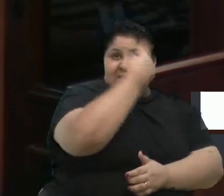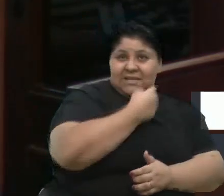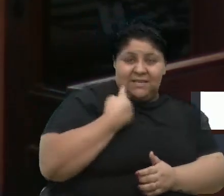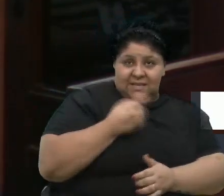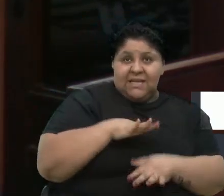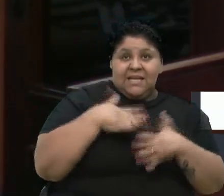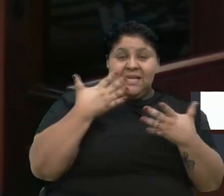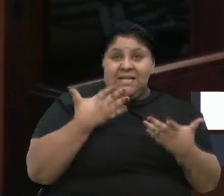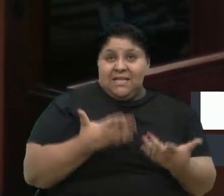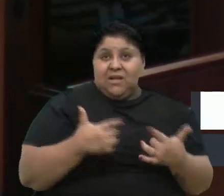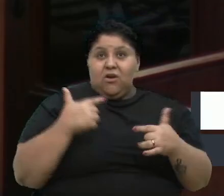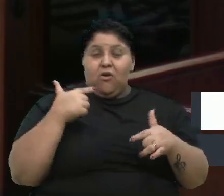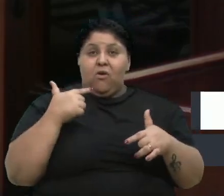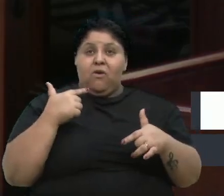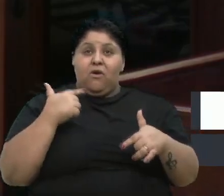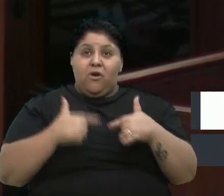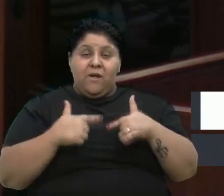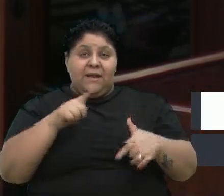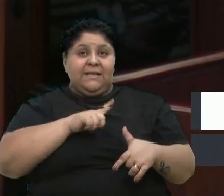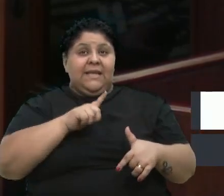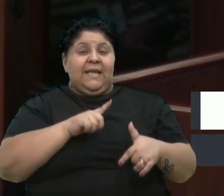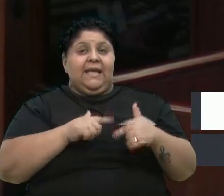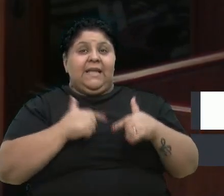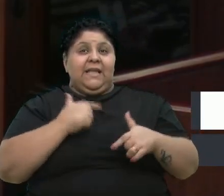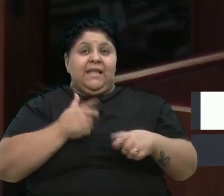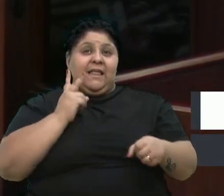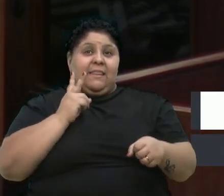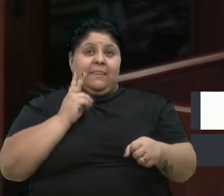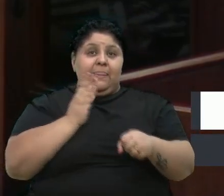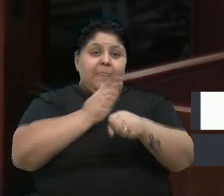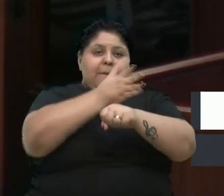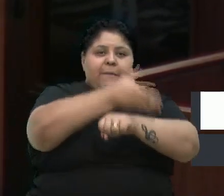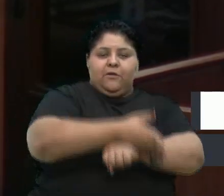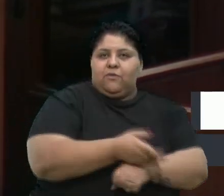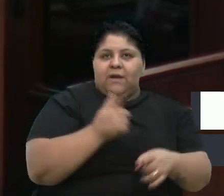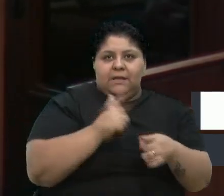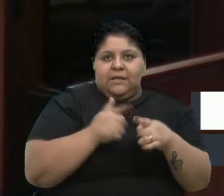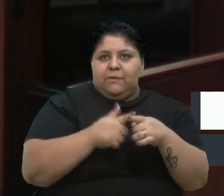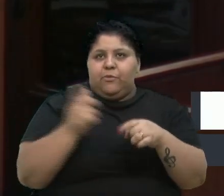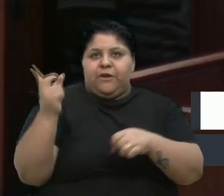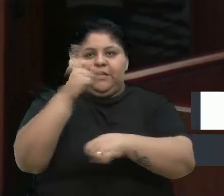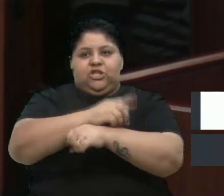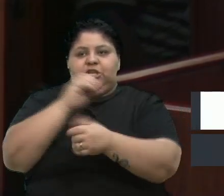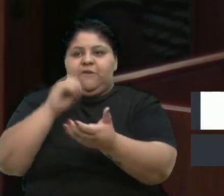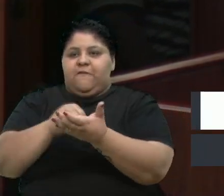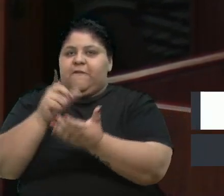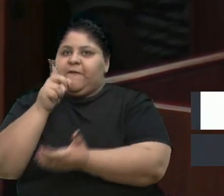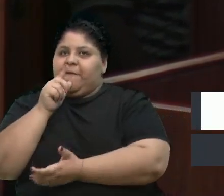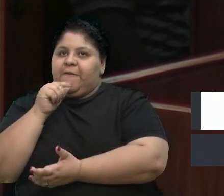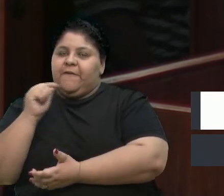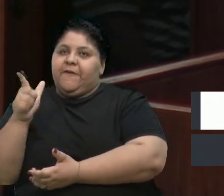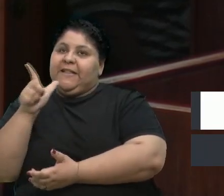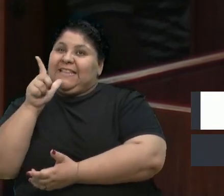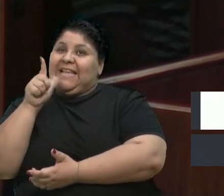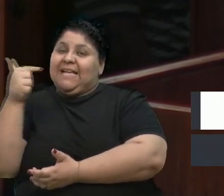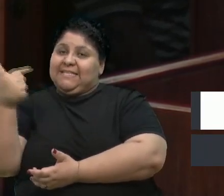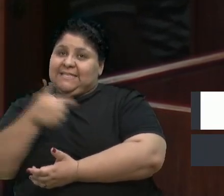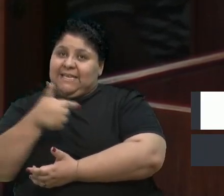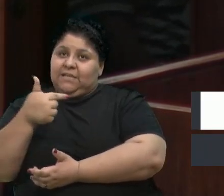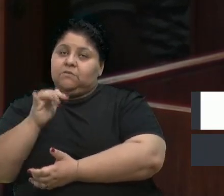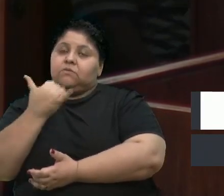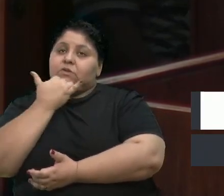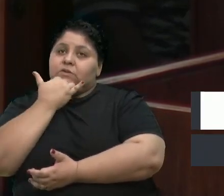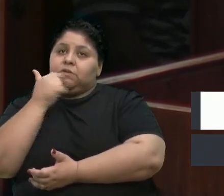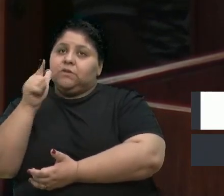de madrugada, lavar roupa, fazer as coisas que têm que fazer de madrugada, porque de dia não tem água. Das 7 da noite,